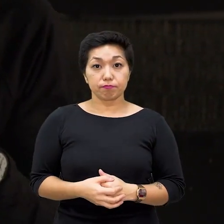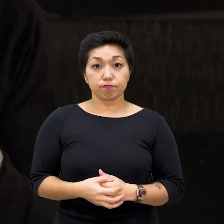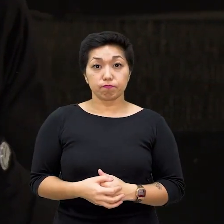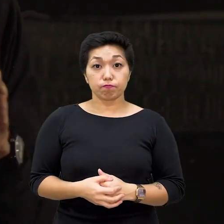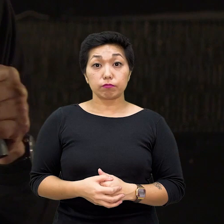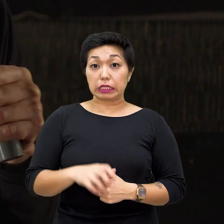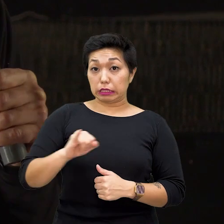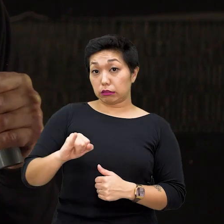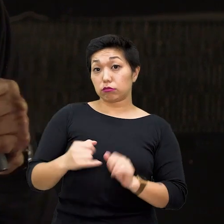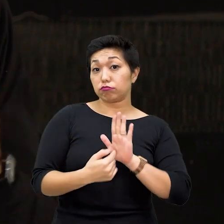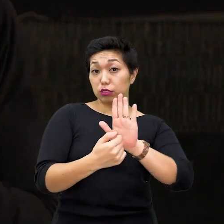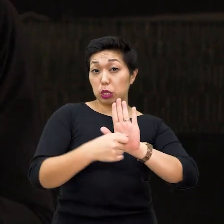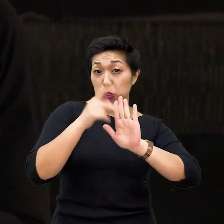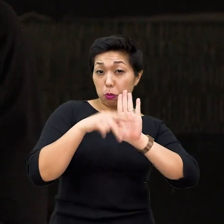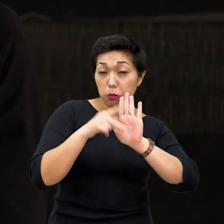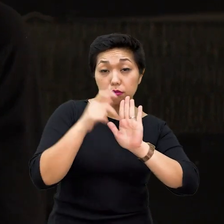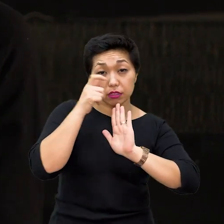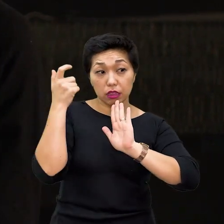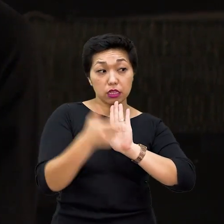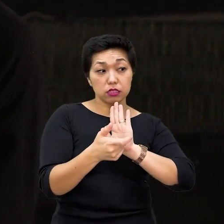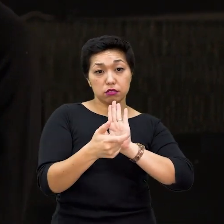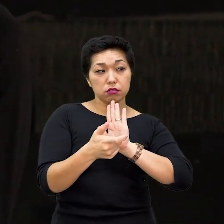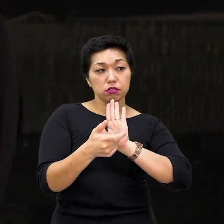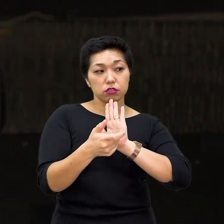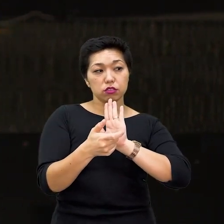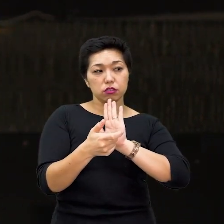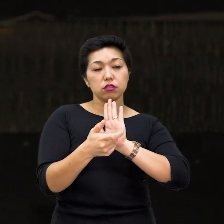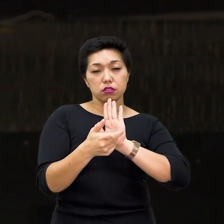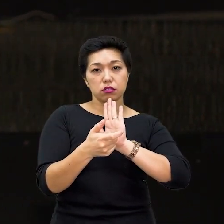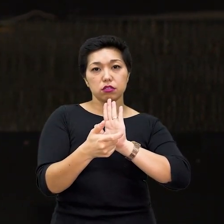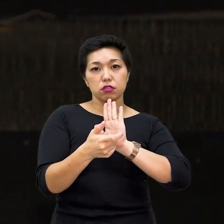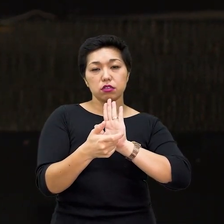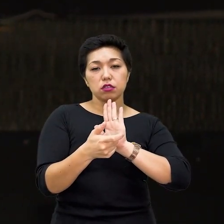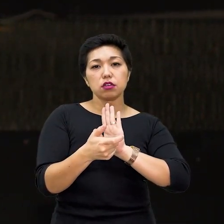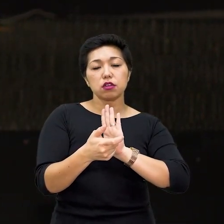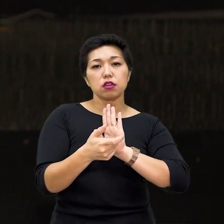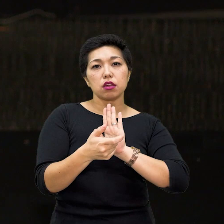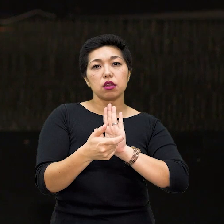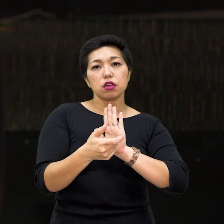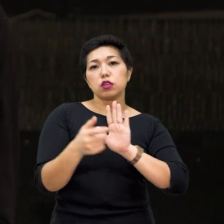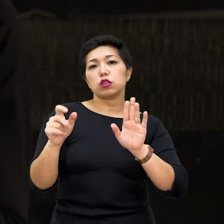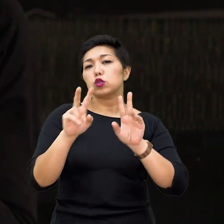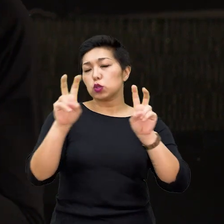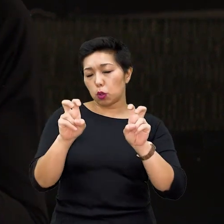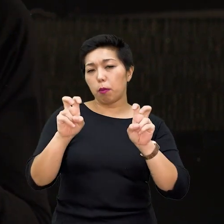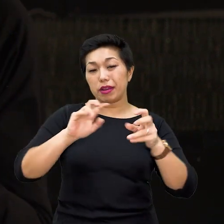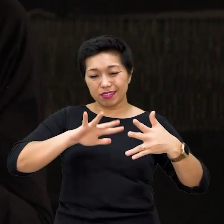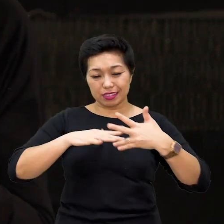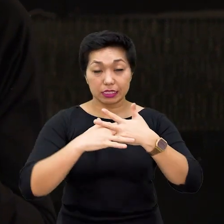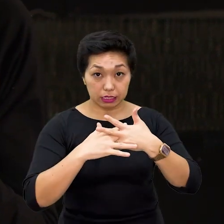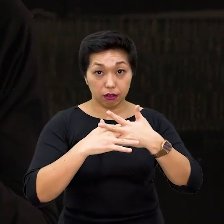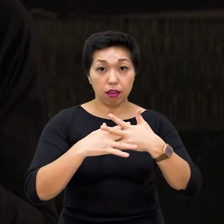se apresentasse um programa interessante, como o da renda básica de cidadania,